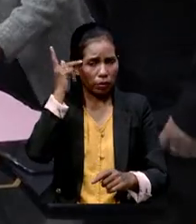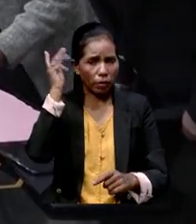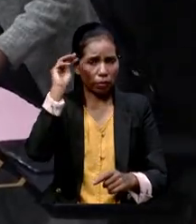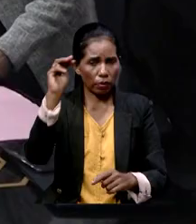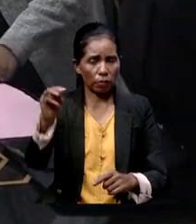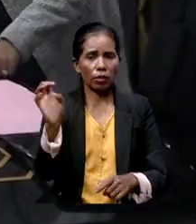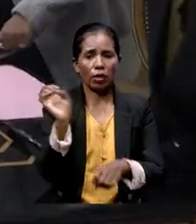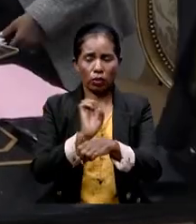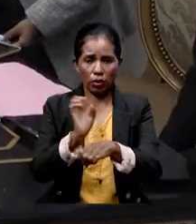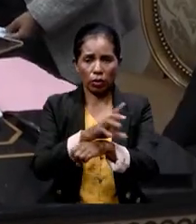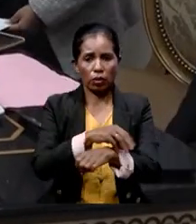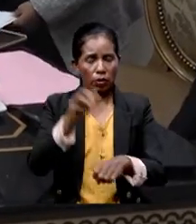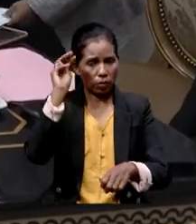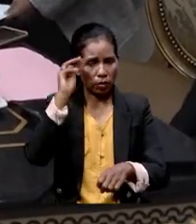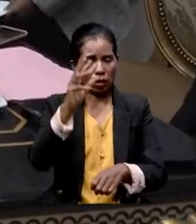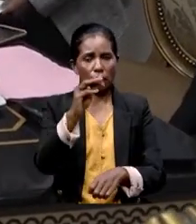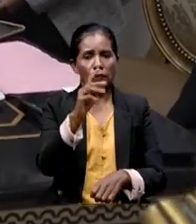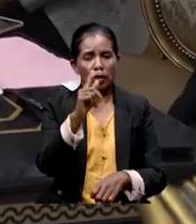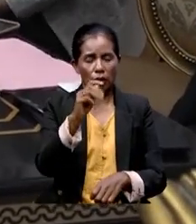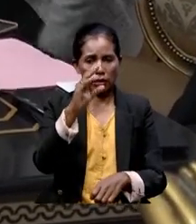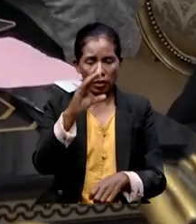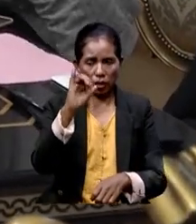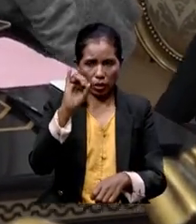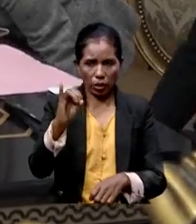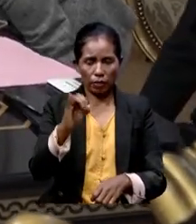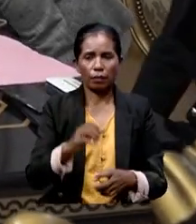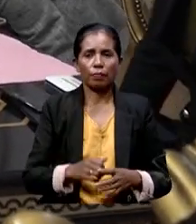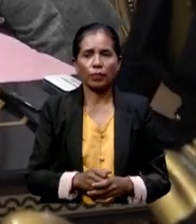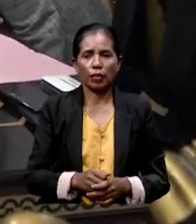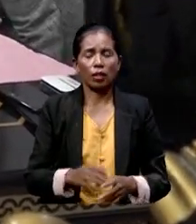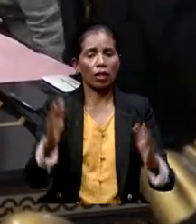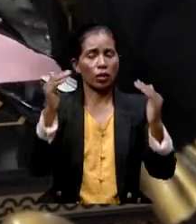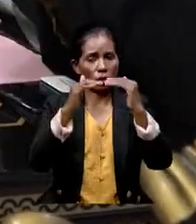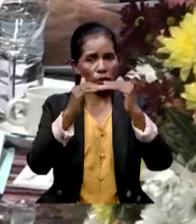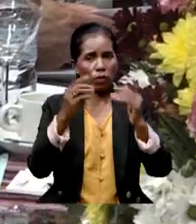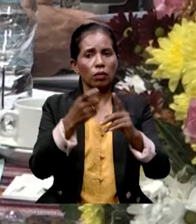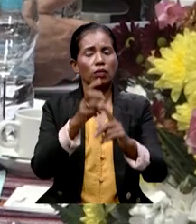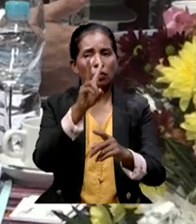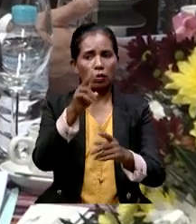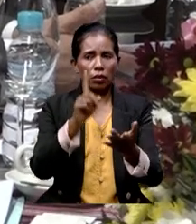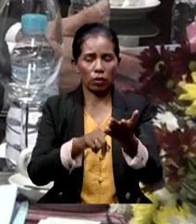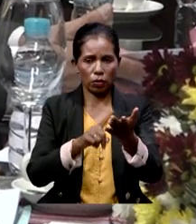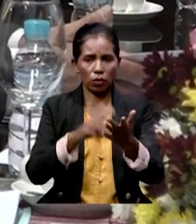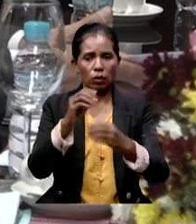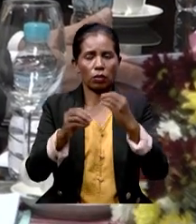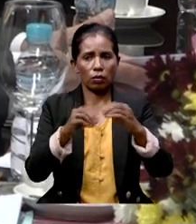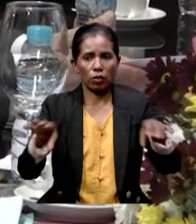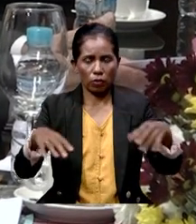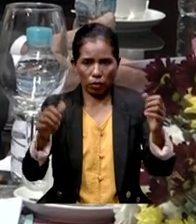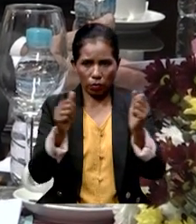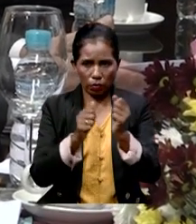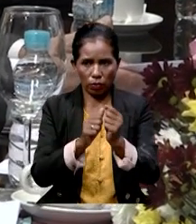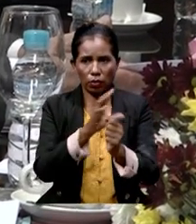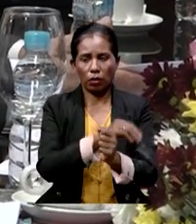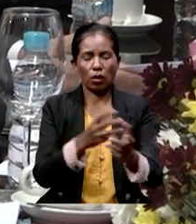assuntos econômicos no ministro turismo e ambiente, Francisco Calvo Adilai. E o encontro, né, parte rua discute liu com a cooperação serviço, né,